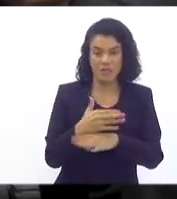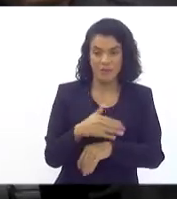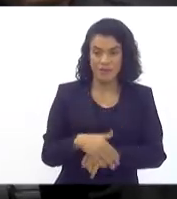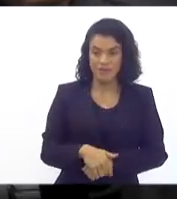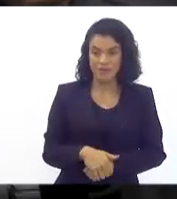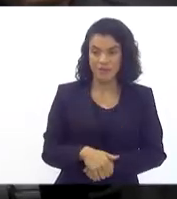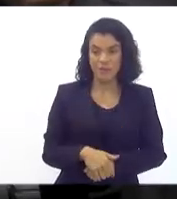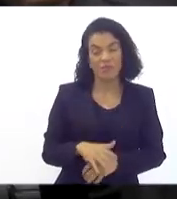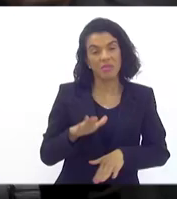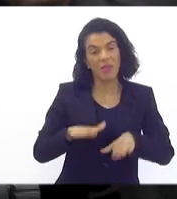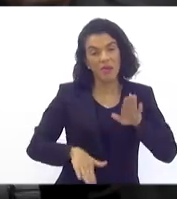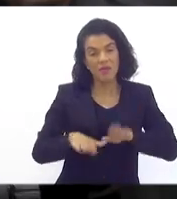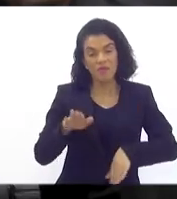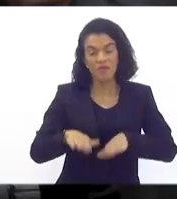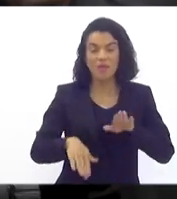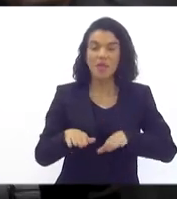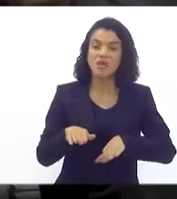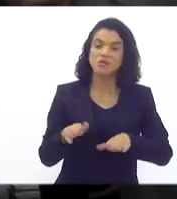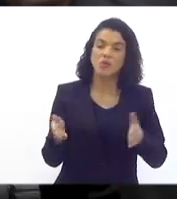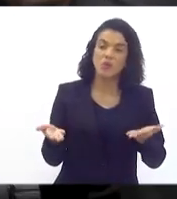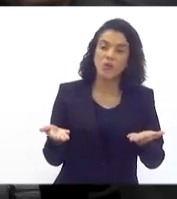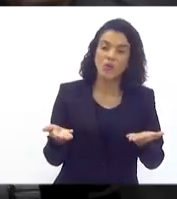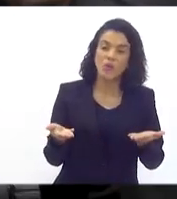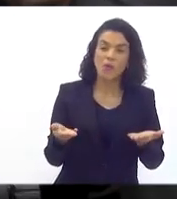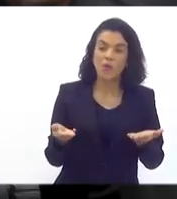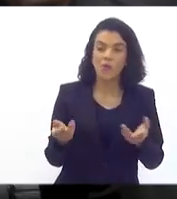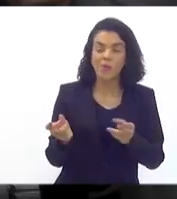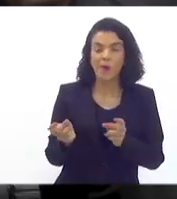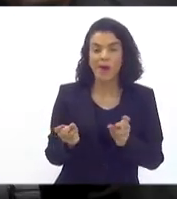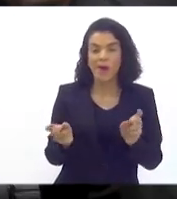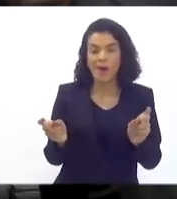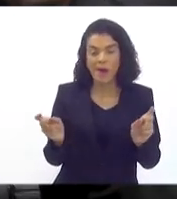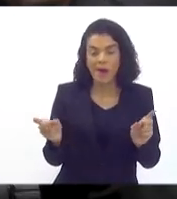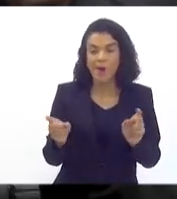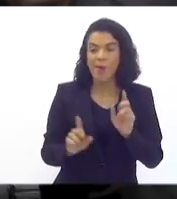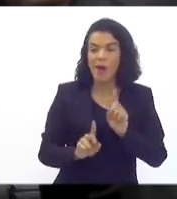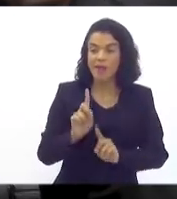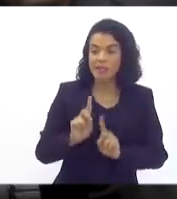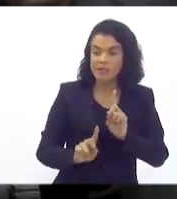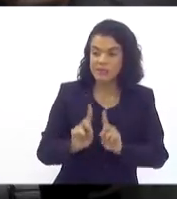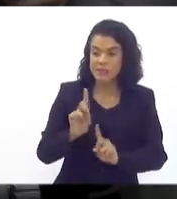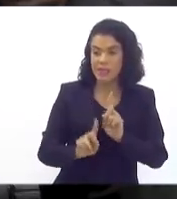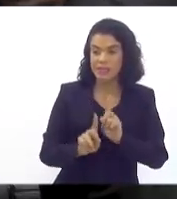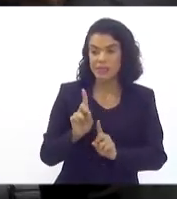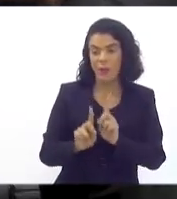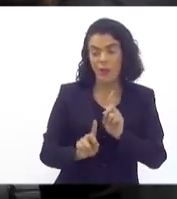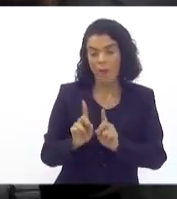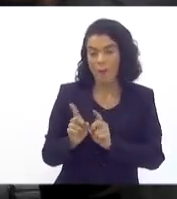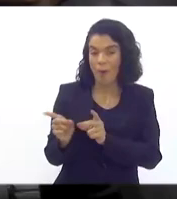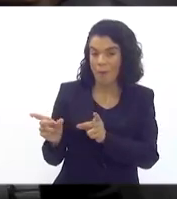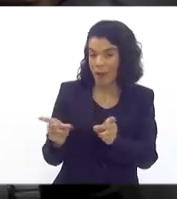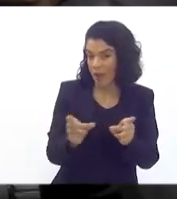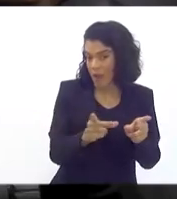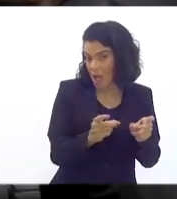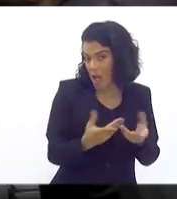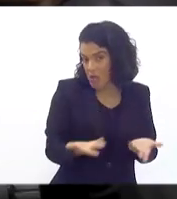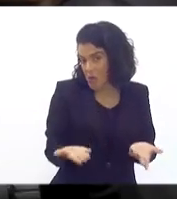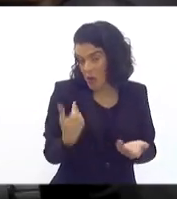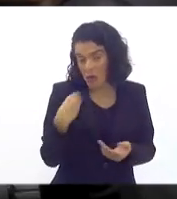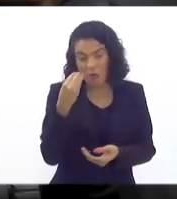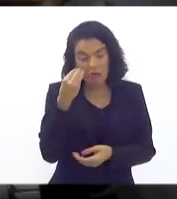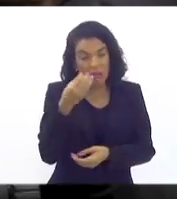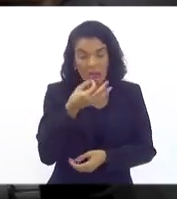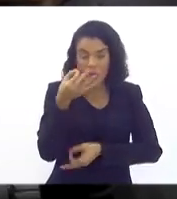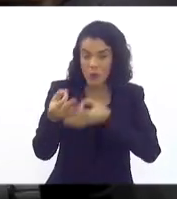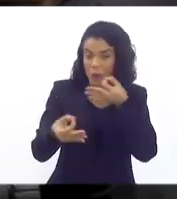caberia Talvez uma regulação ou uma uma processo de estatuto específico para o mercado desse eu tô trazendo luz aqui eu